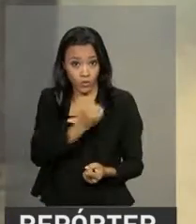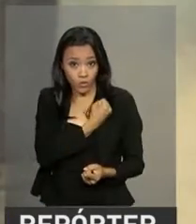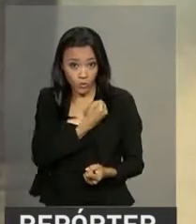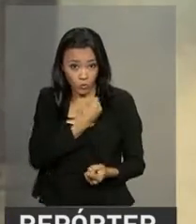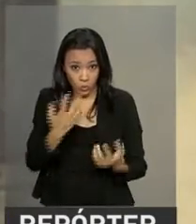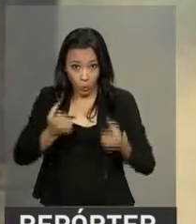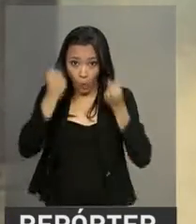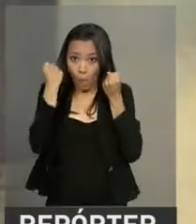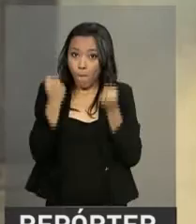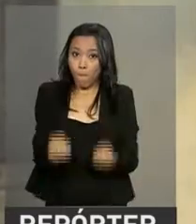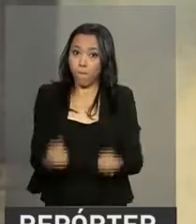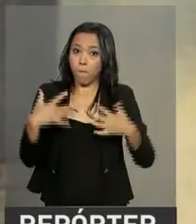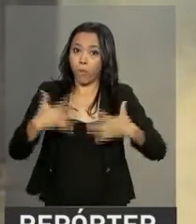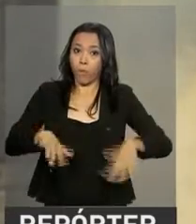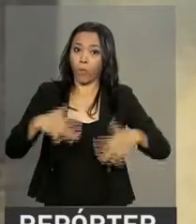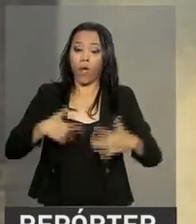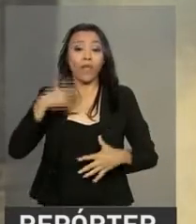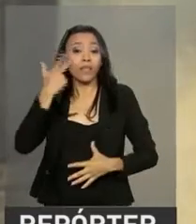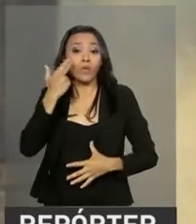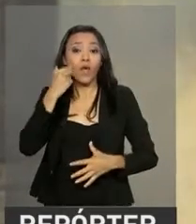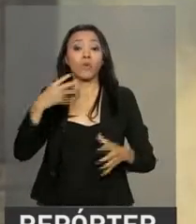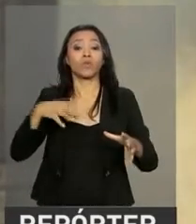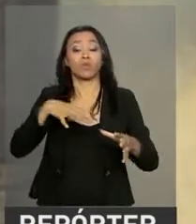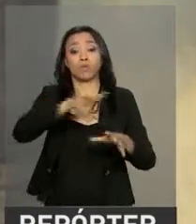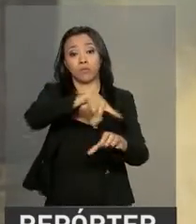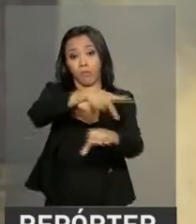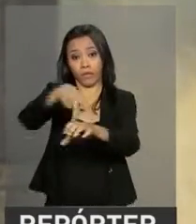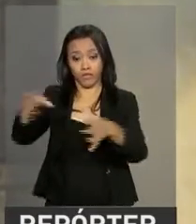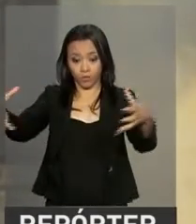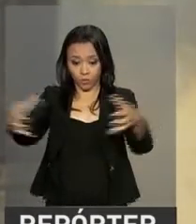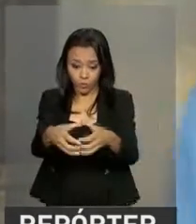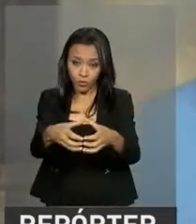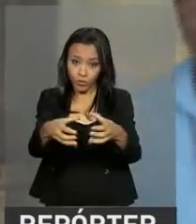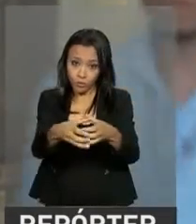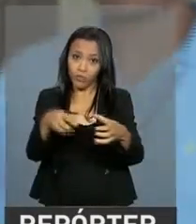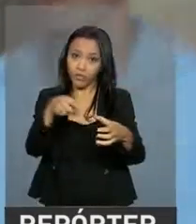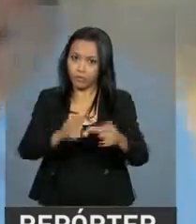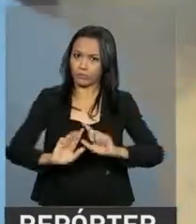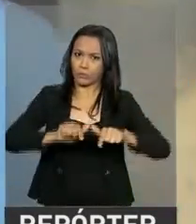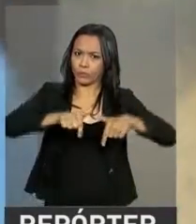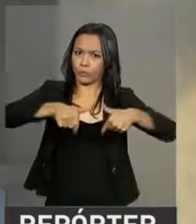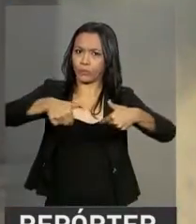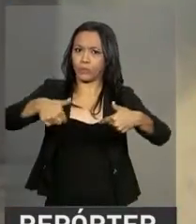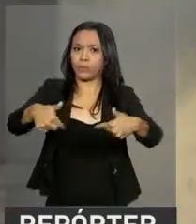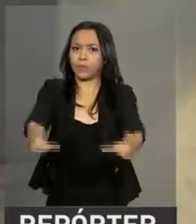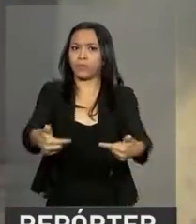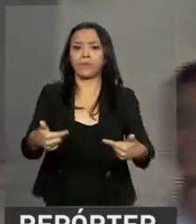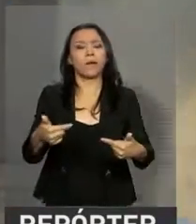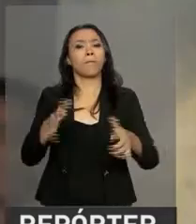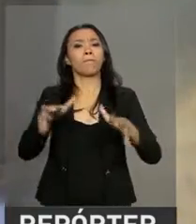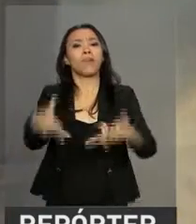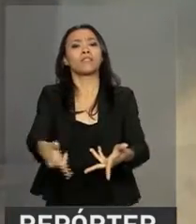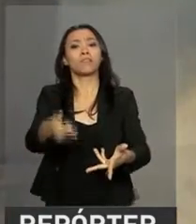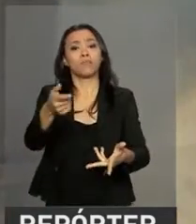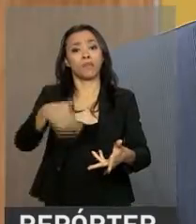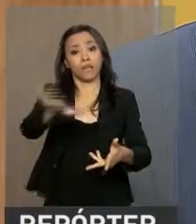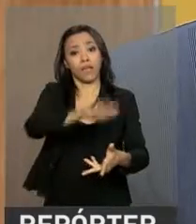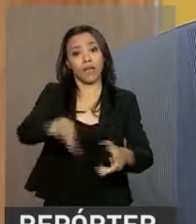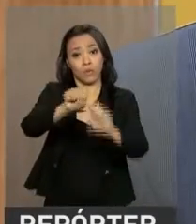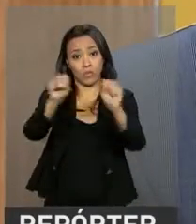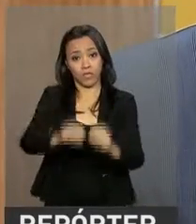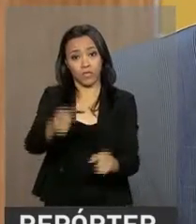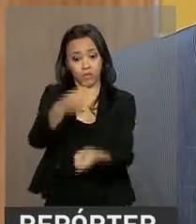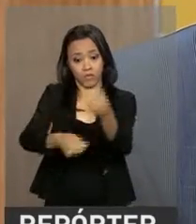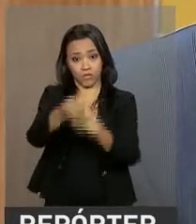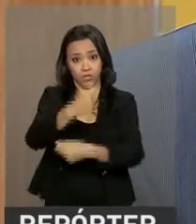peso é natural que os países do brics passem a ter um papel mais atuante no sistema financeiro internacional bom